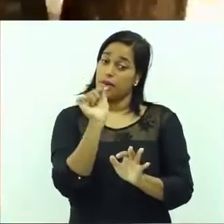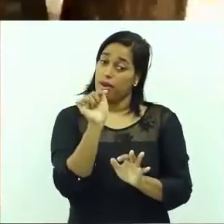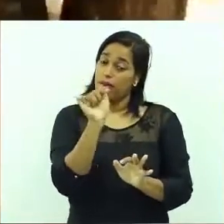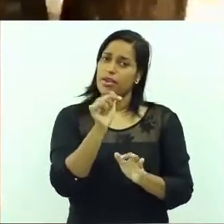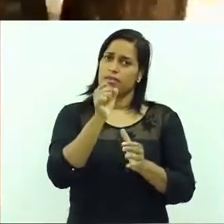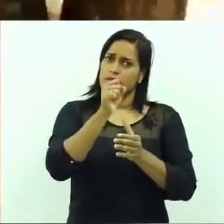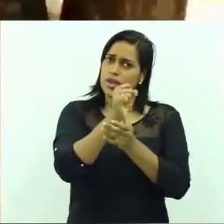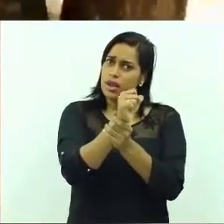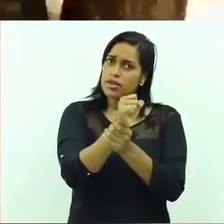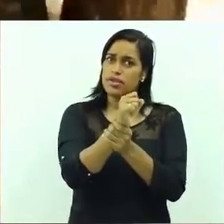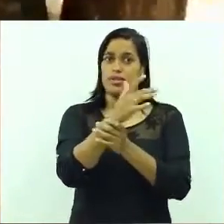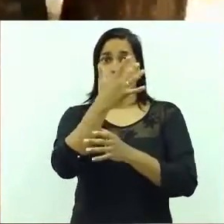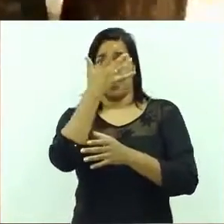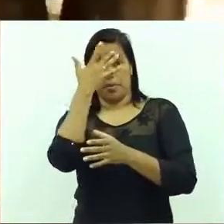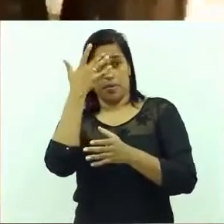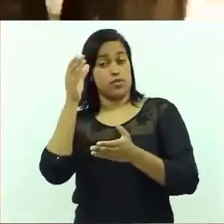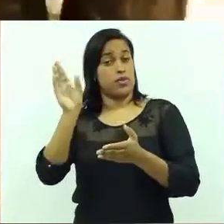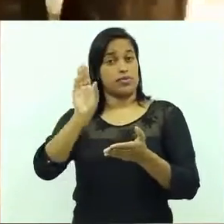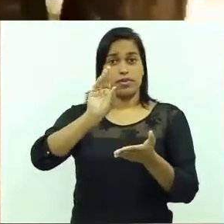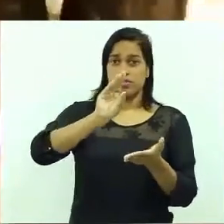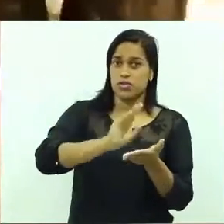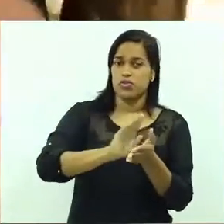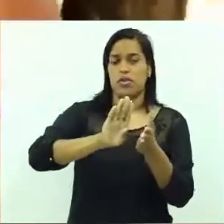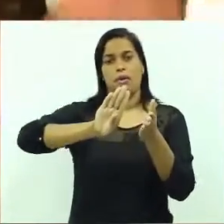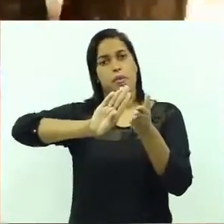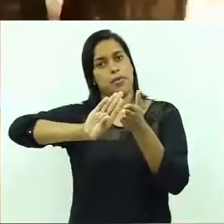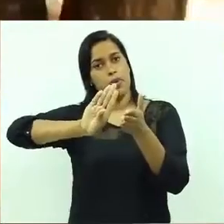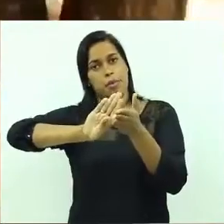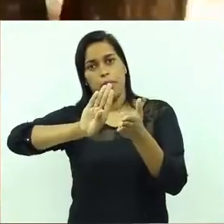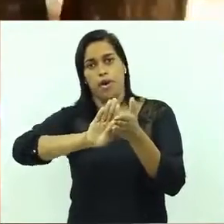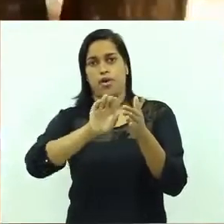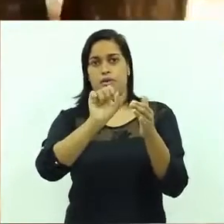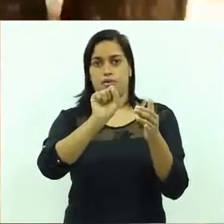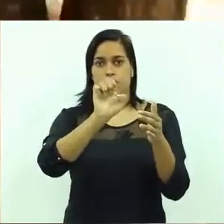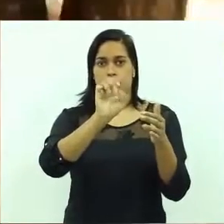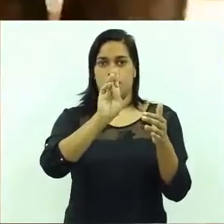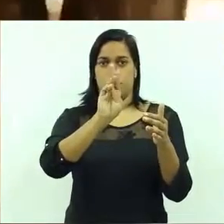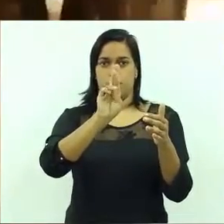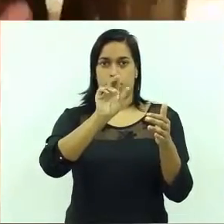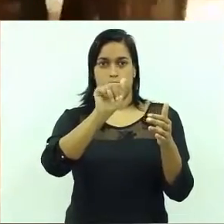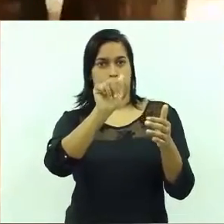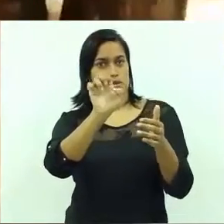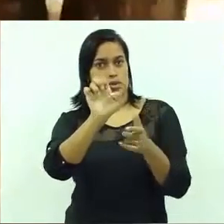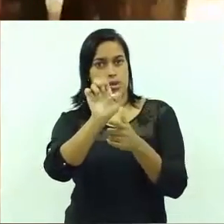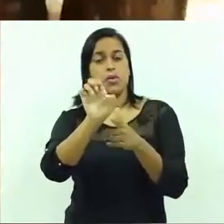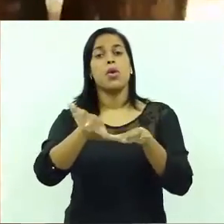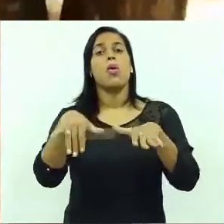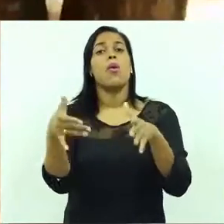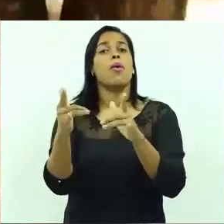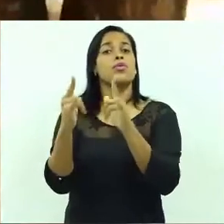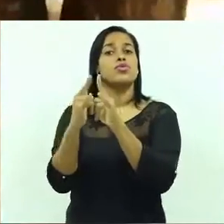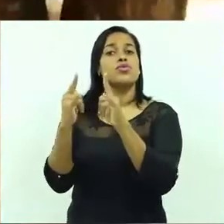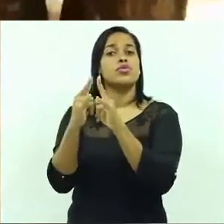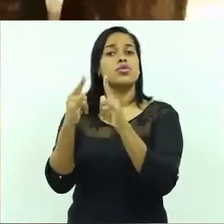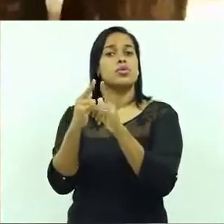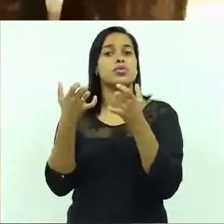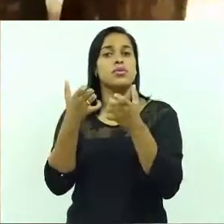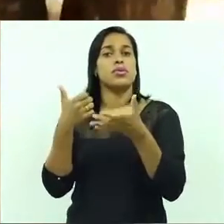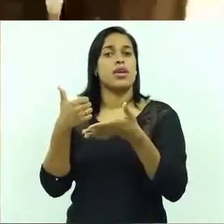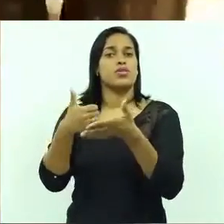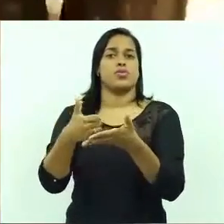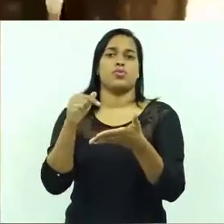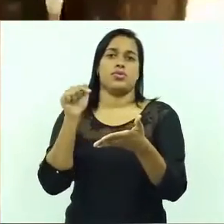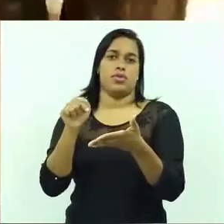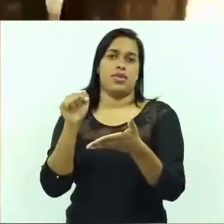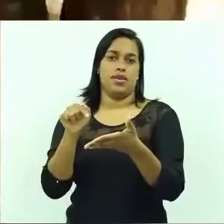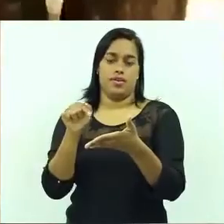garantir lá para a pessoa que vai investir, para o banco, para o Sebrae, enfim, para a instituição que você está buscando aquela ajuda,